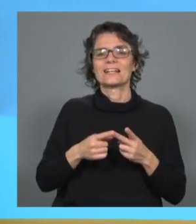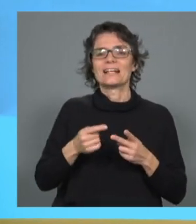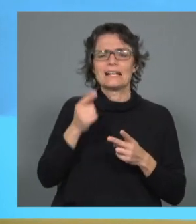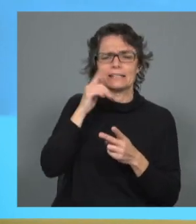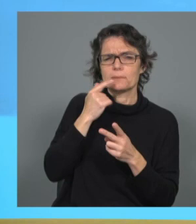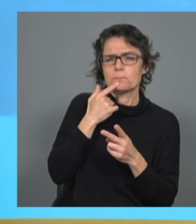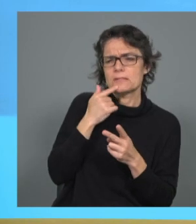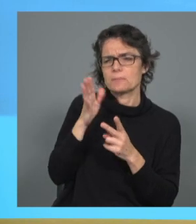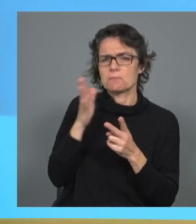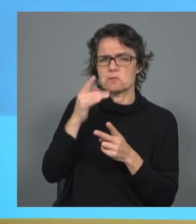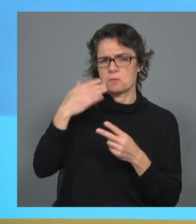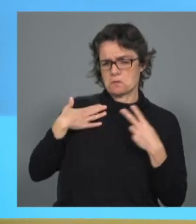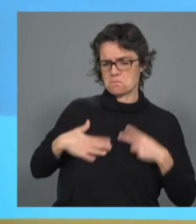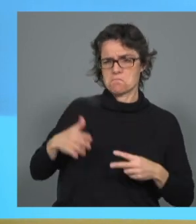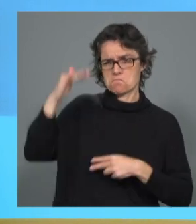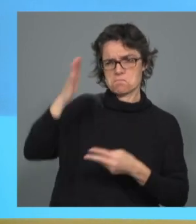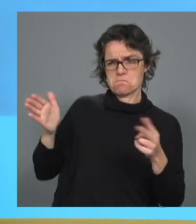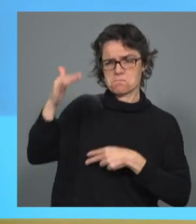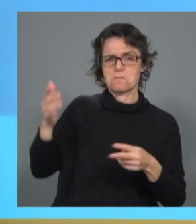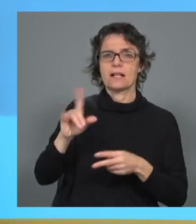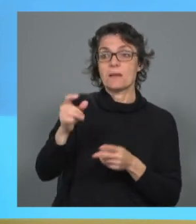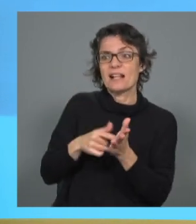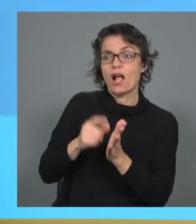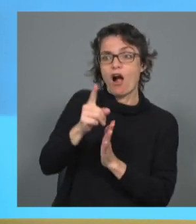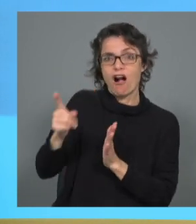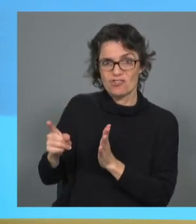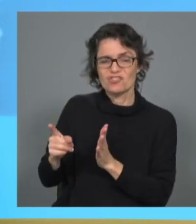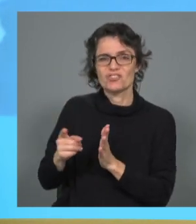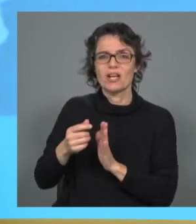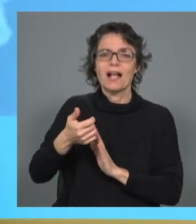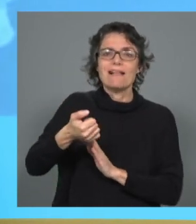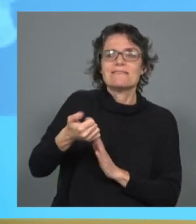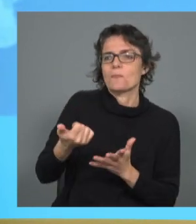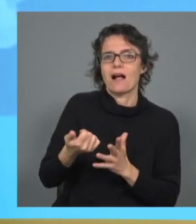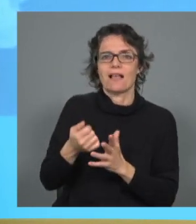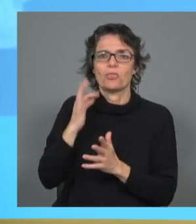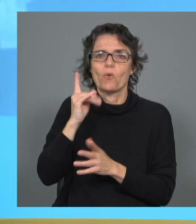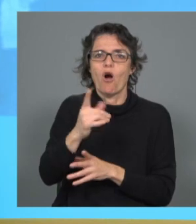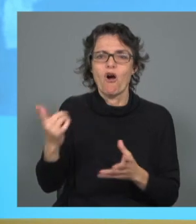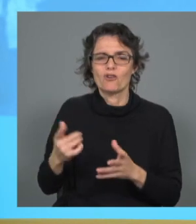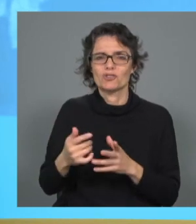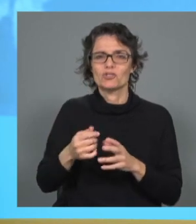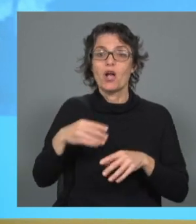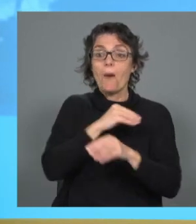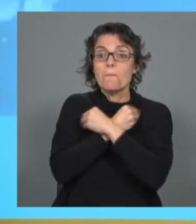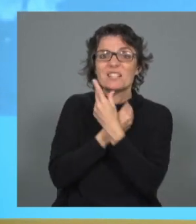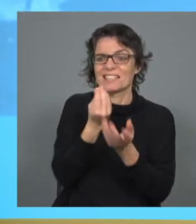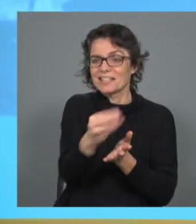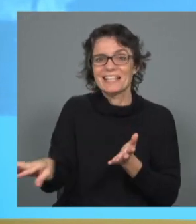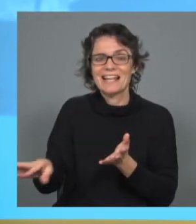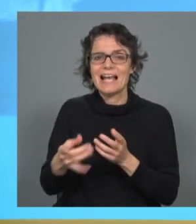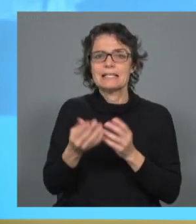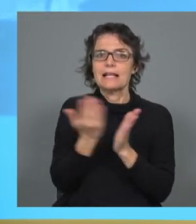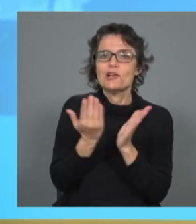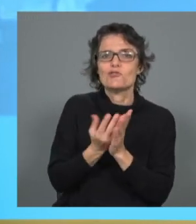o número que cada pessoa vestia, as suas necessidades, o calçado, etc., brinquedos para as crianças, algum material